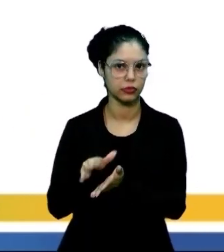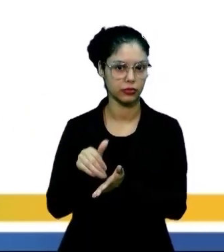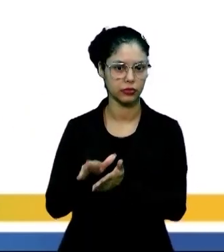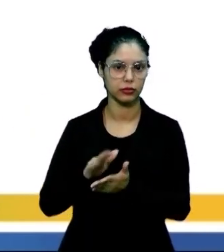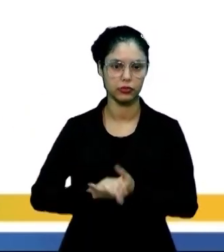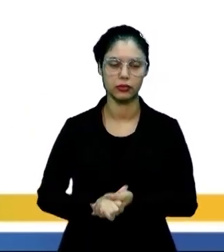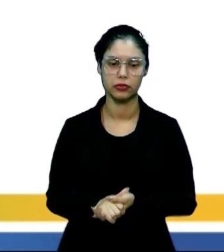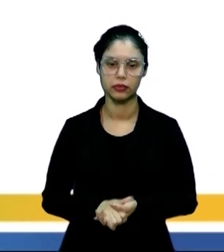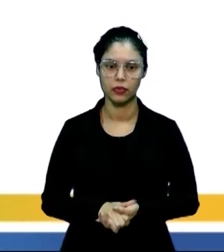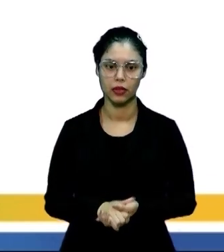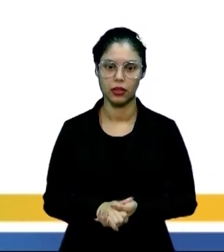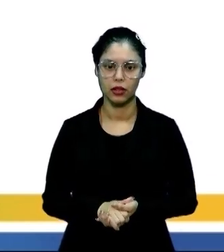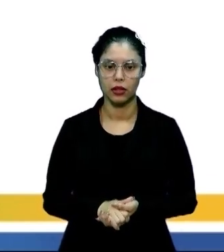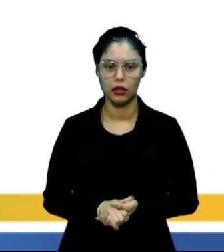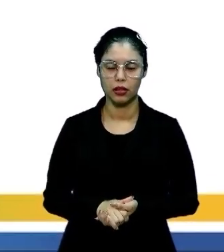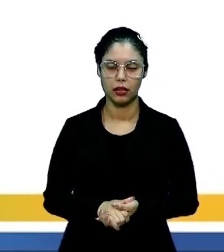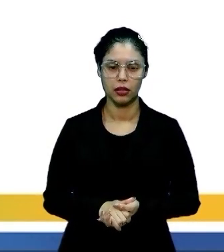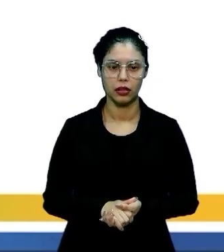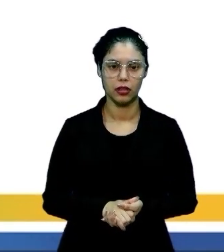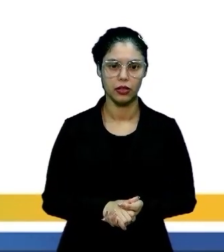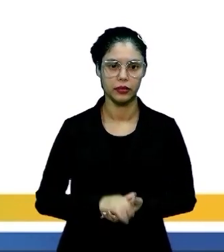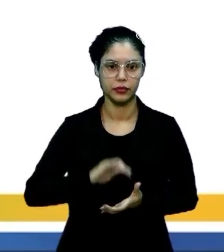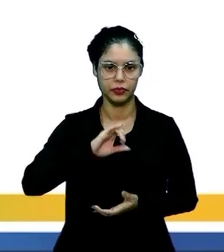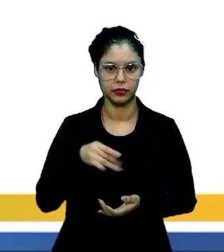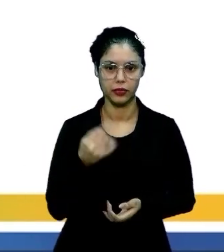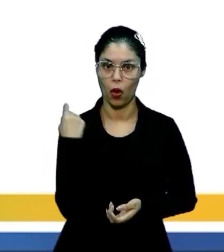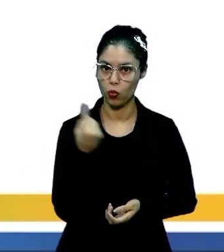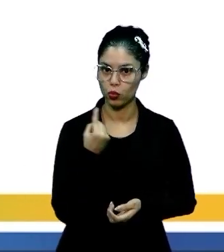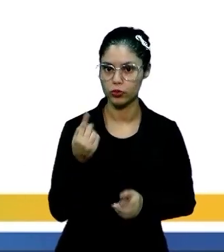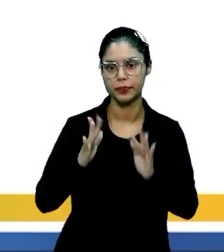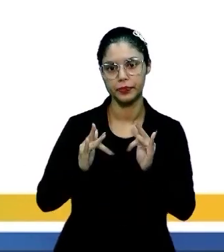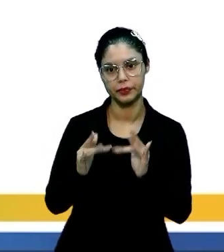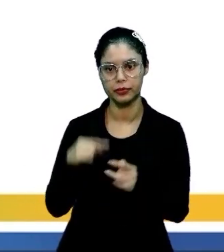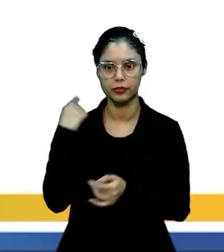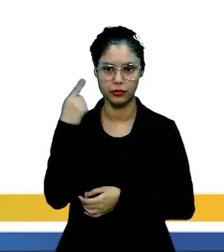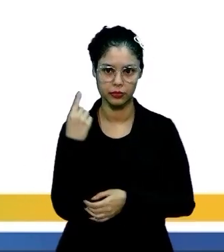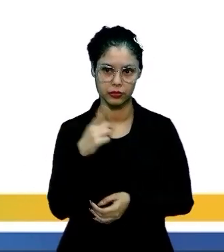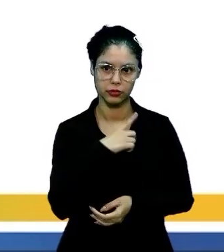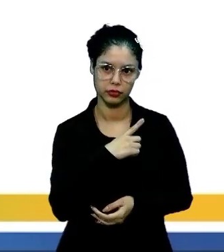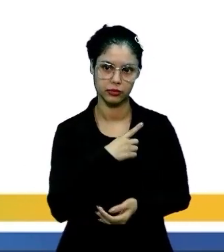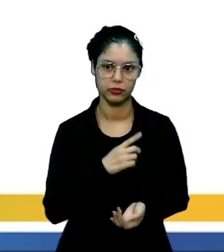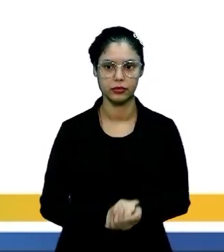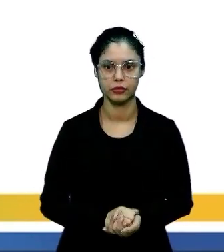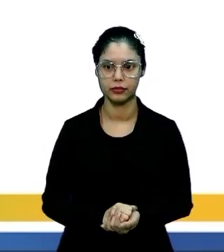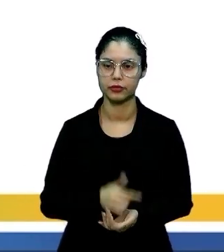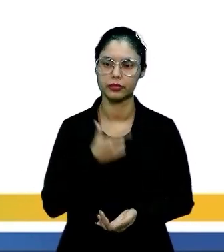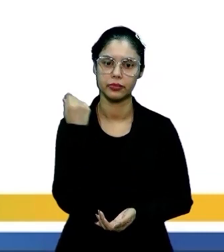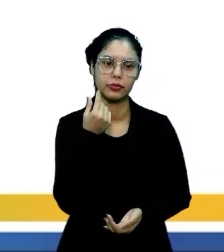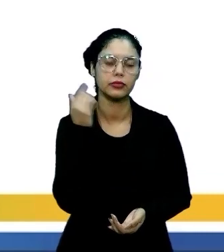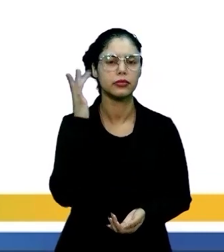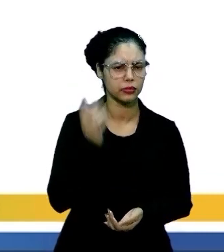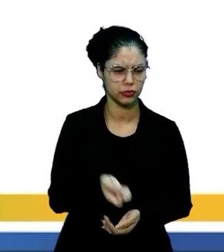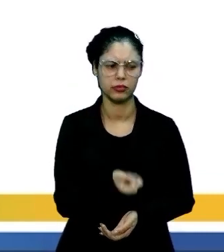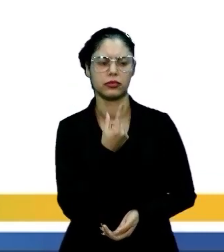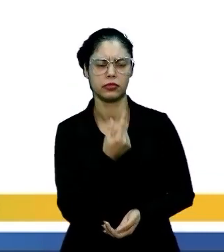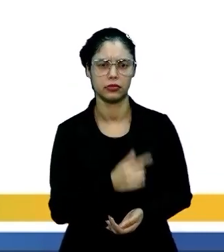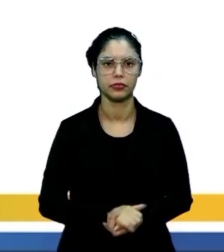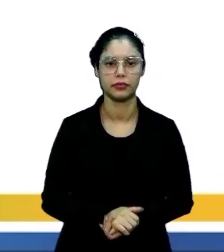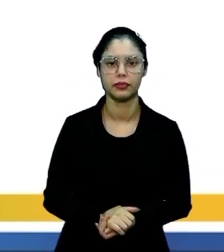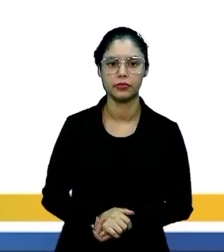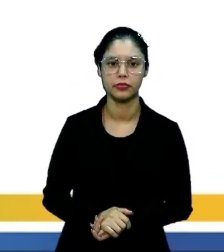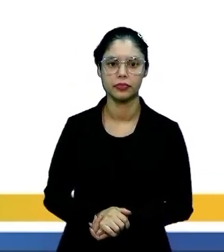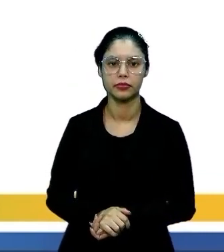descartar. Na letra B, Jodel é a única namorada maluca que John teve e Garfield acha isso